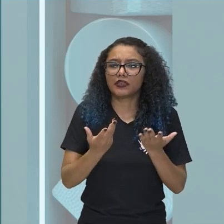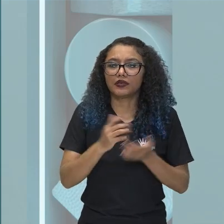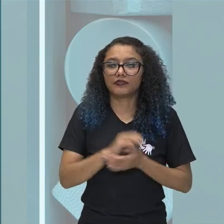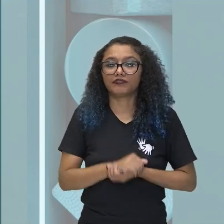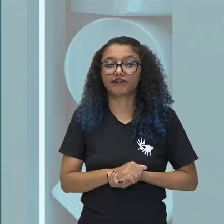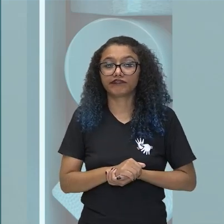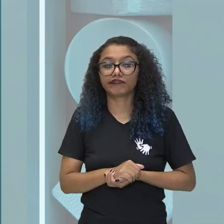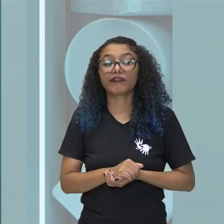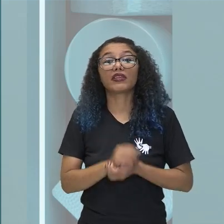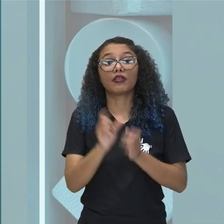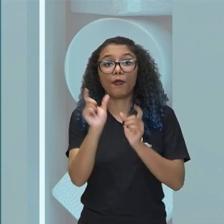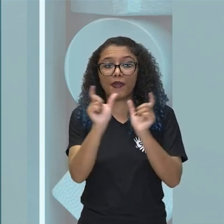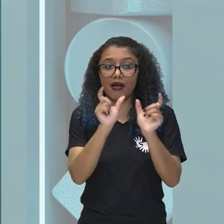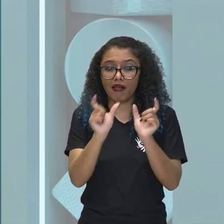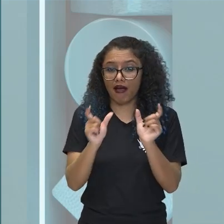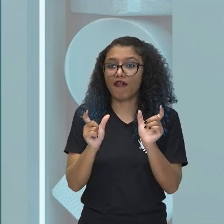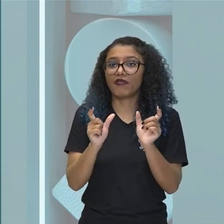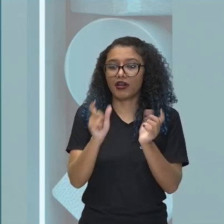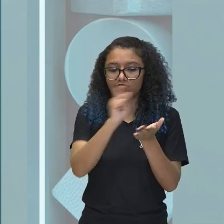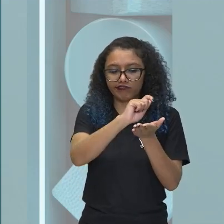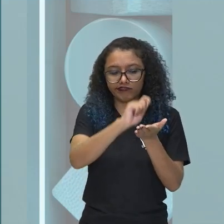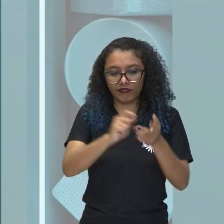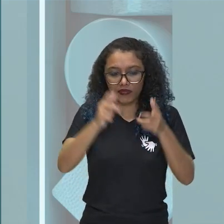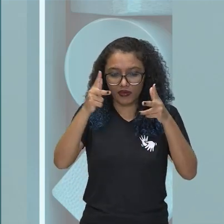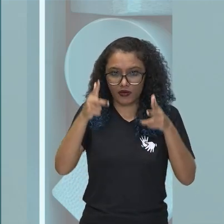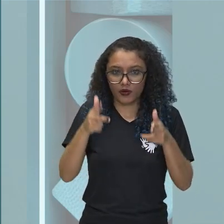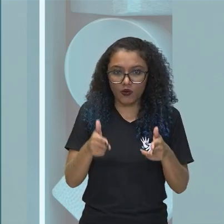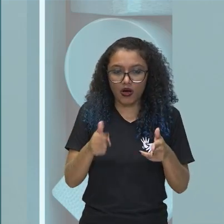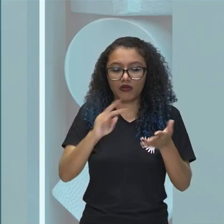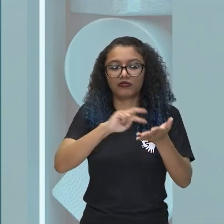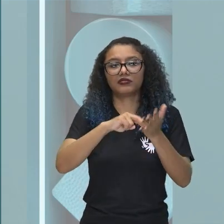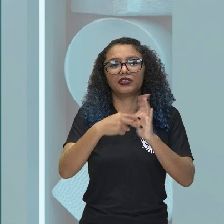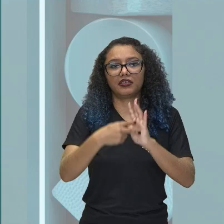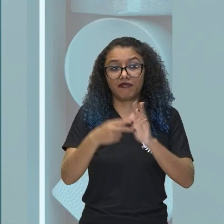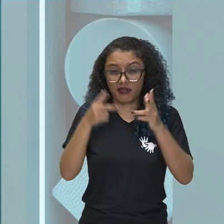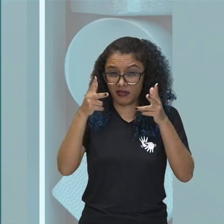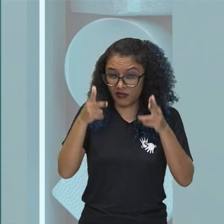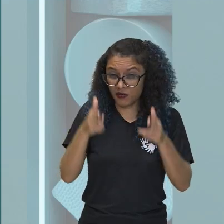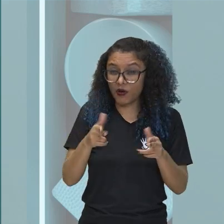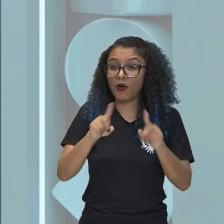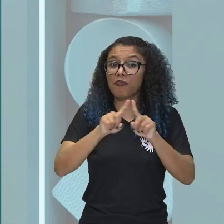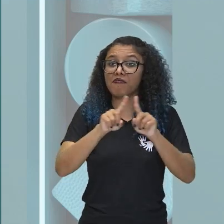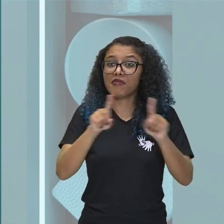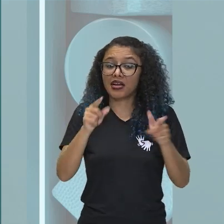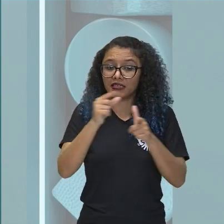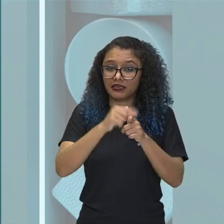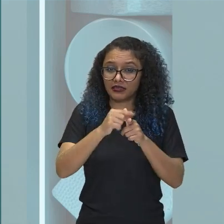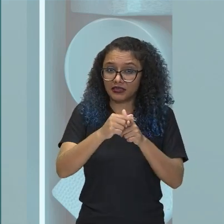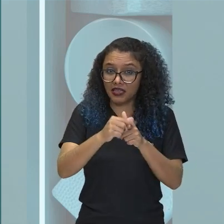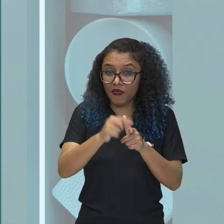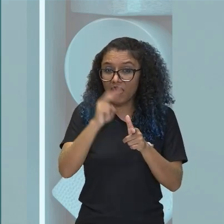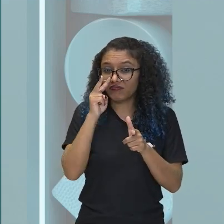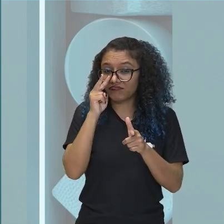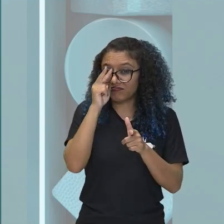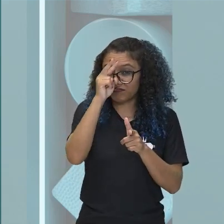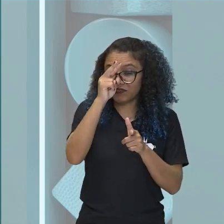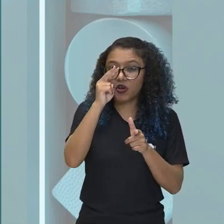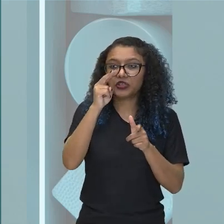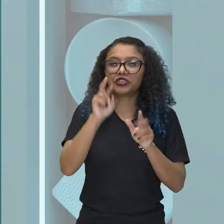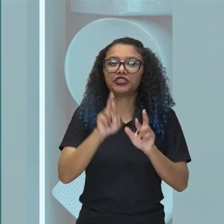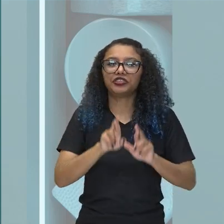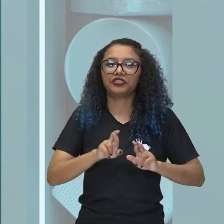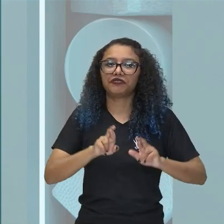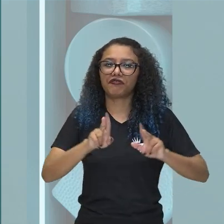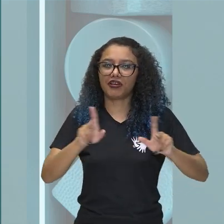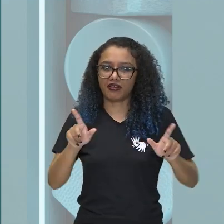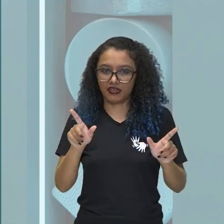igual ou muito parecida, possuem o mesmo significado, mas a sílaba tônica ali se encontra em